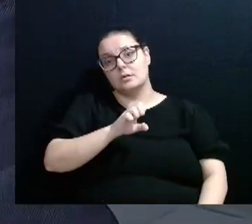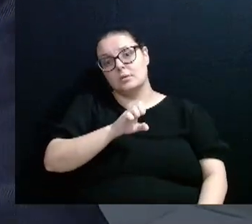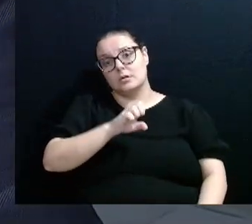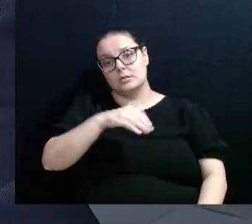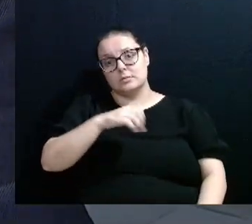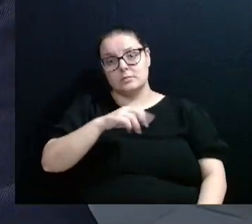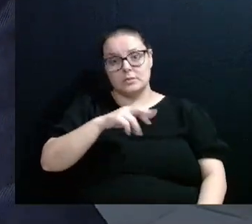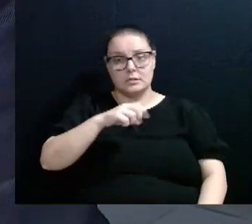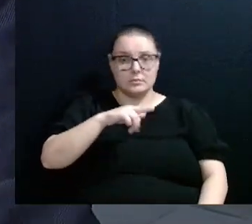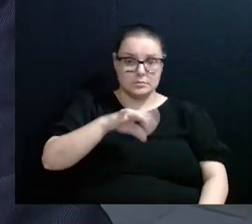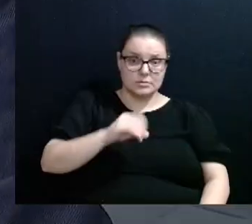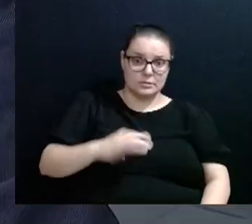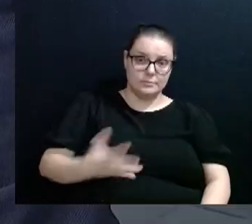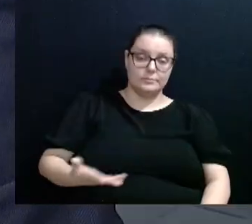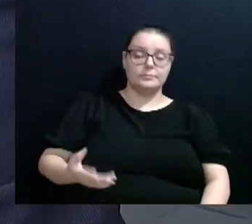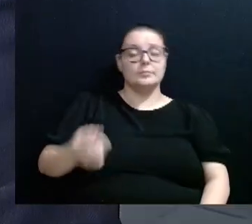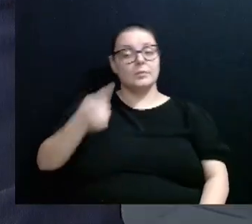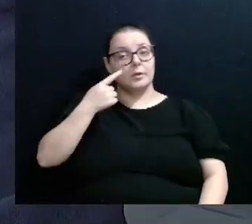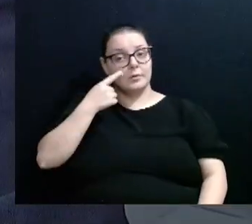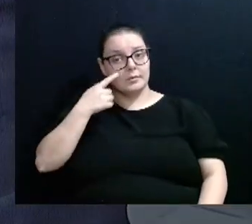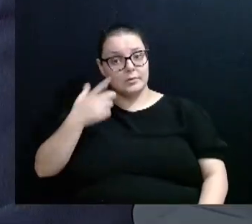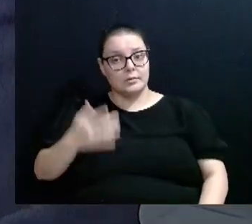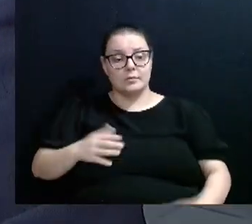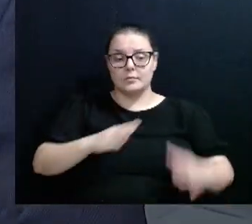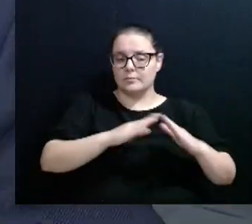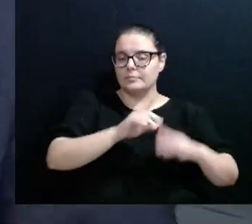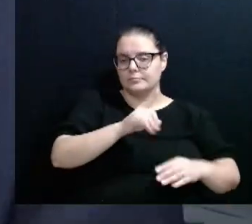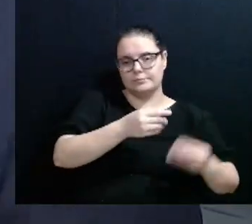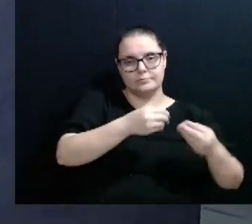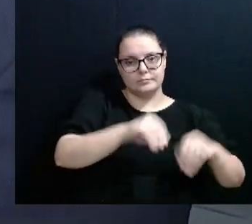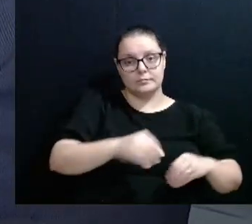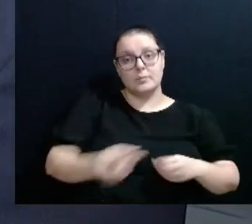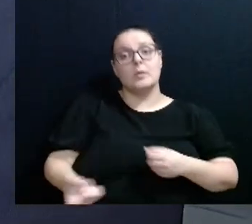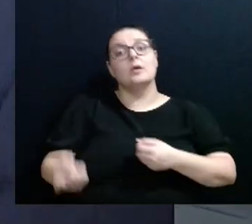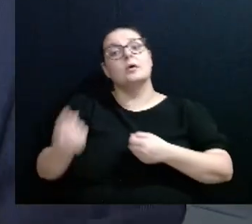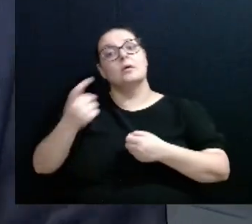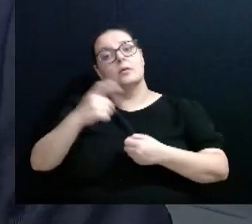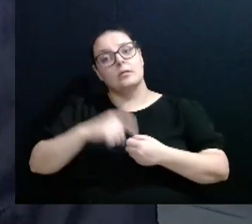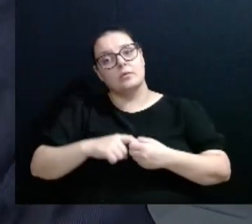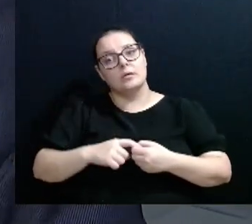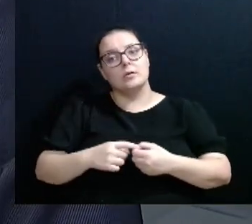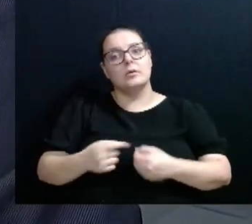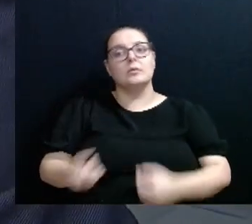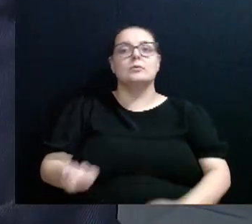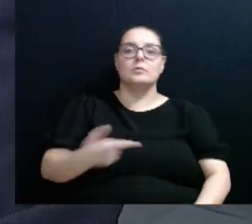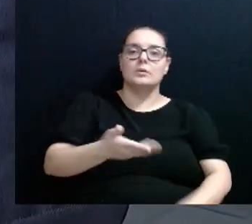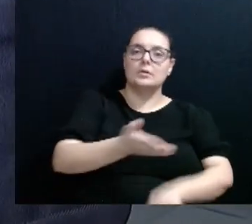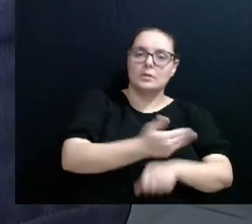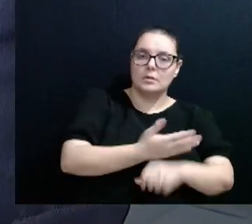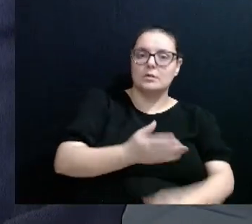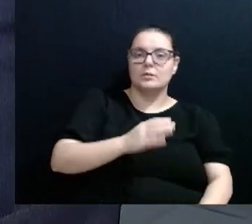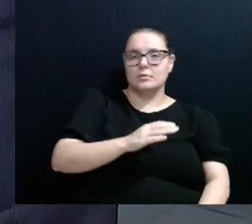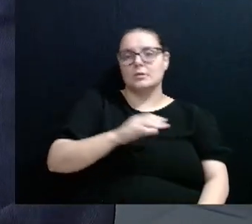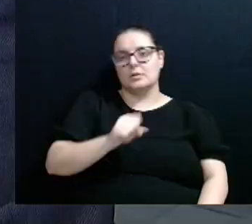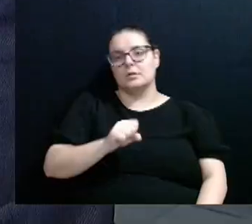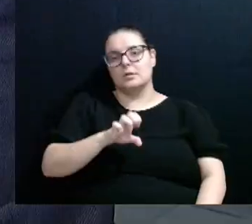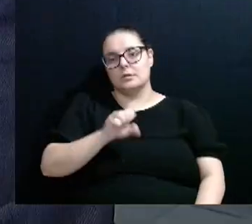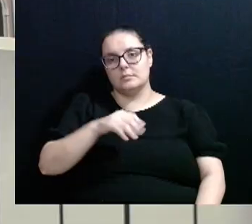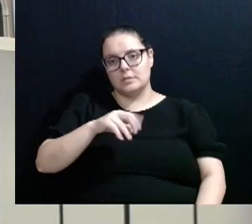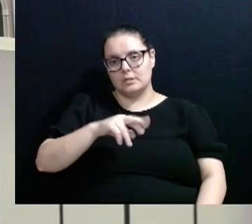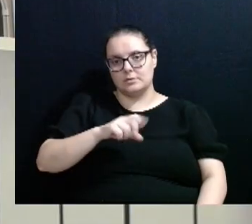isso, que aqueles moradores não sejam prejudicados, que volte a ser atendido pelo CS Esmeraldina.